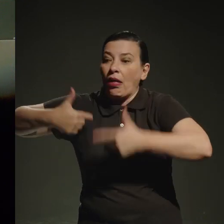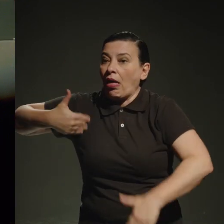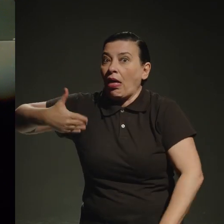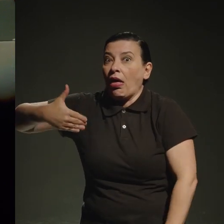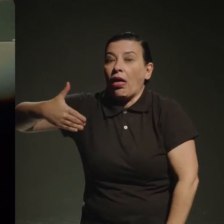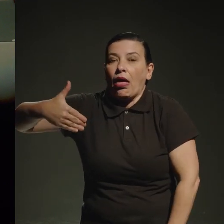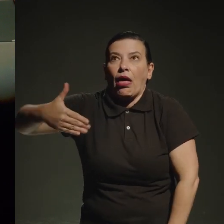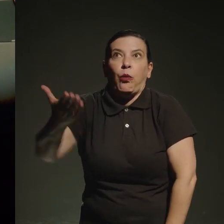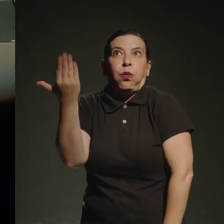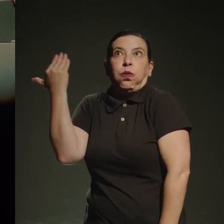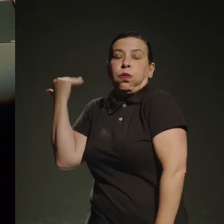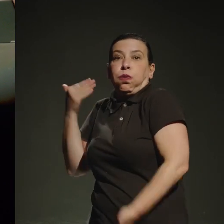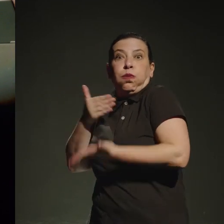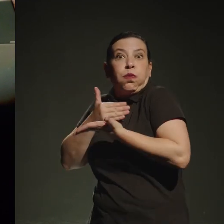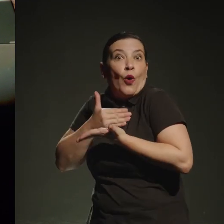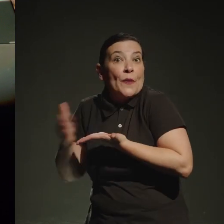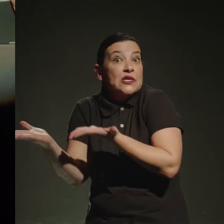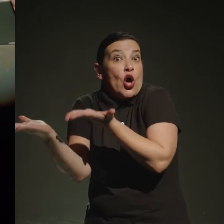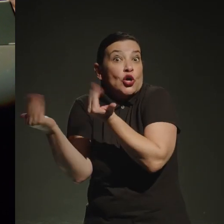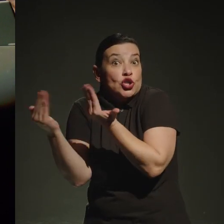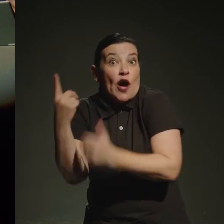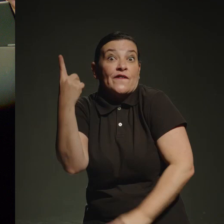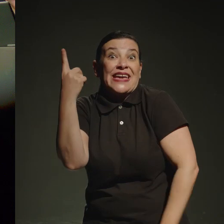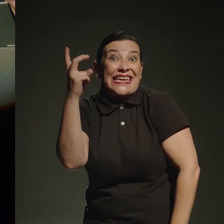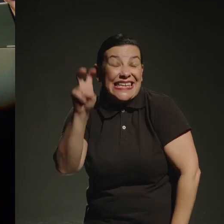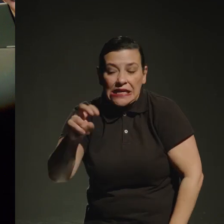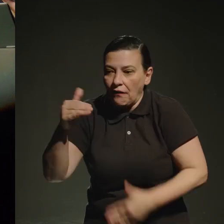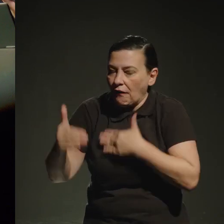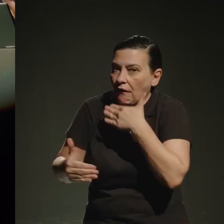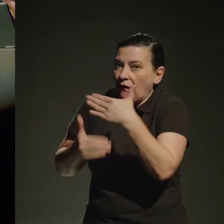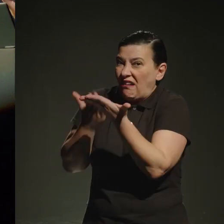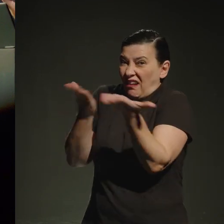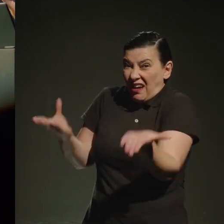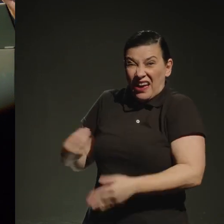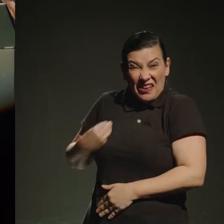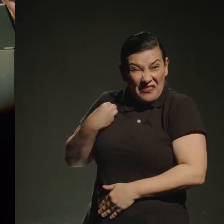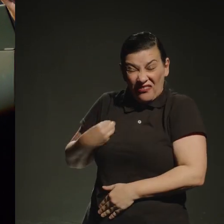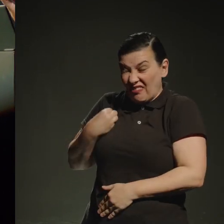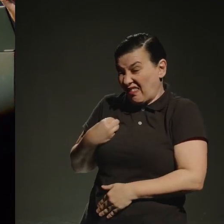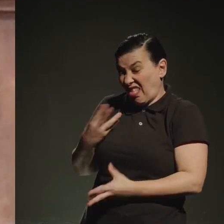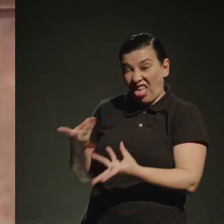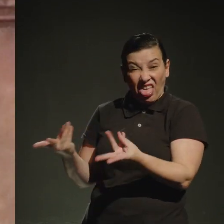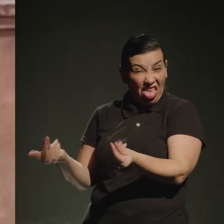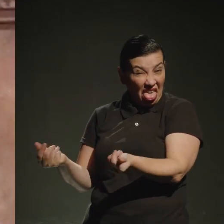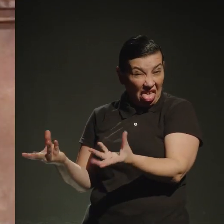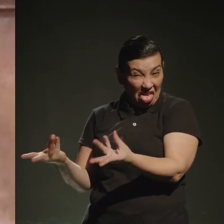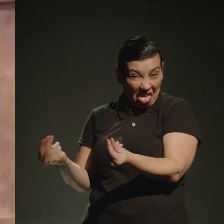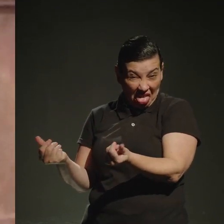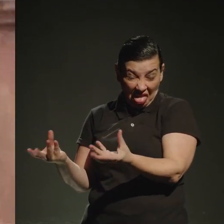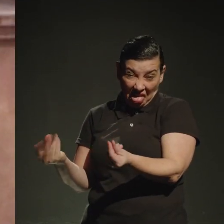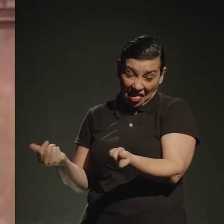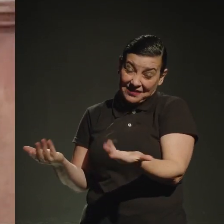remexendo no baú da memória. E não importa que sejam coisas más, ou tristes, ou miseráveis, ou cruéis. Elas já